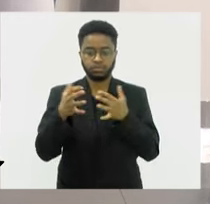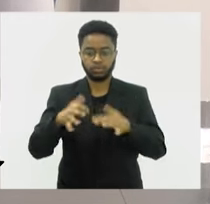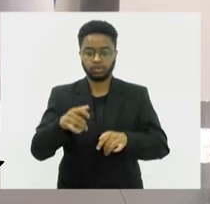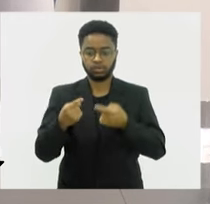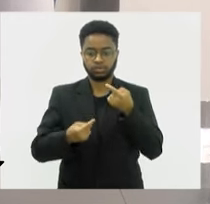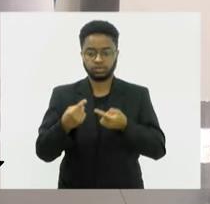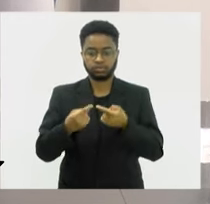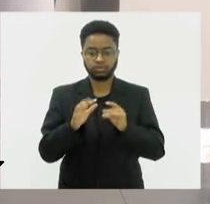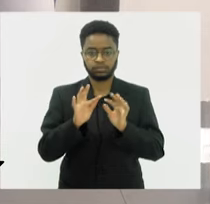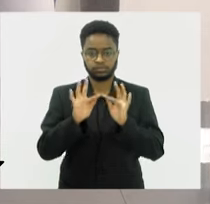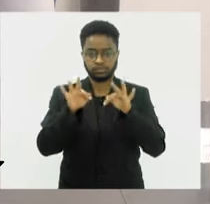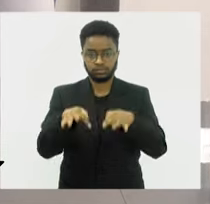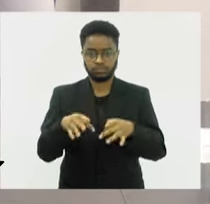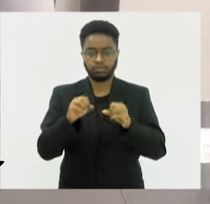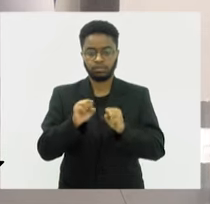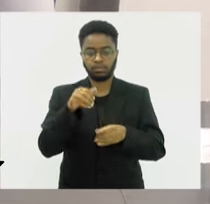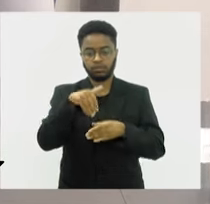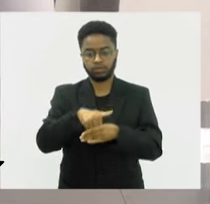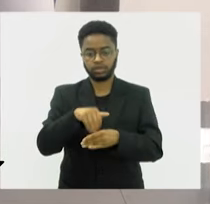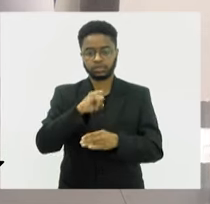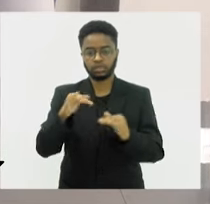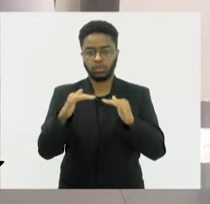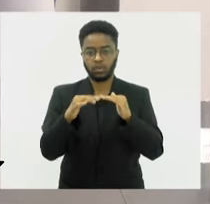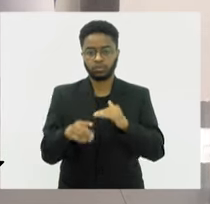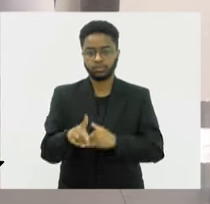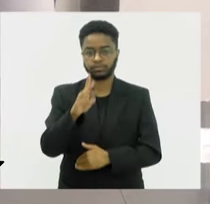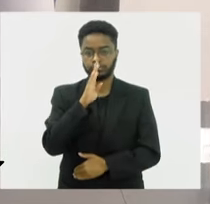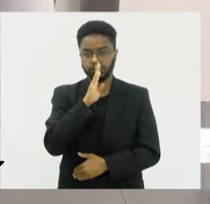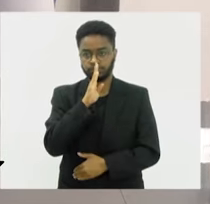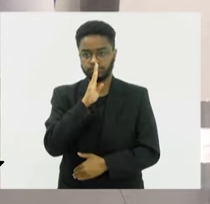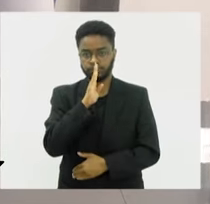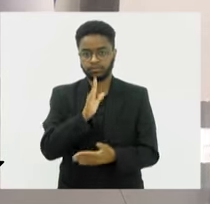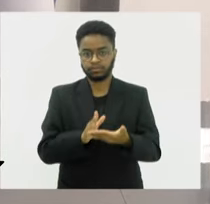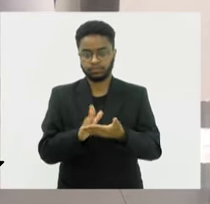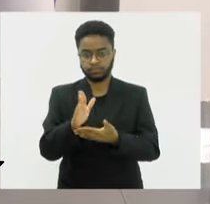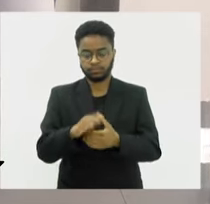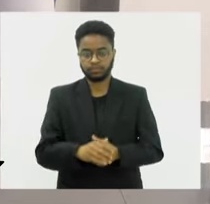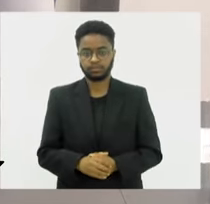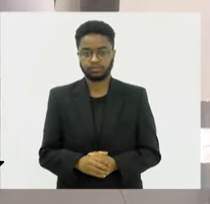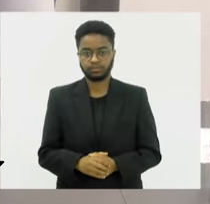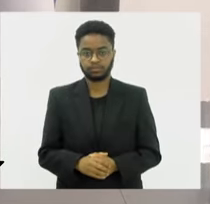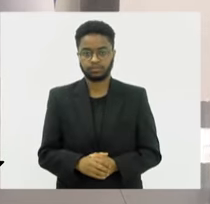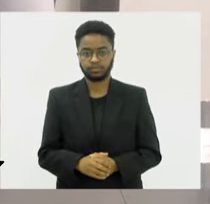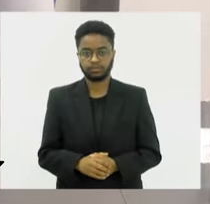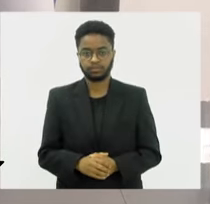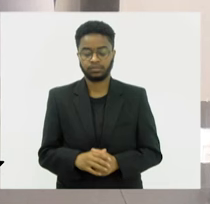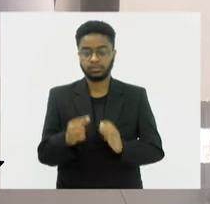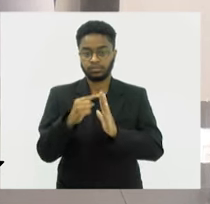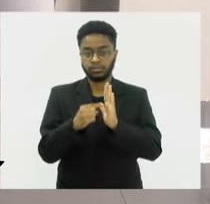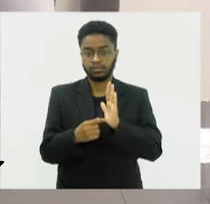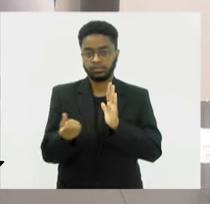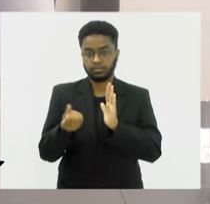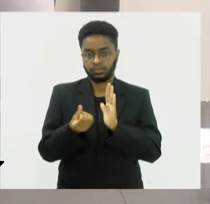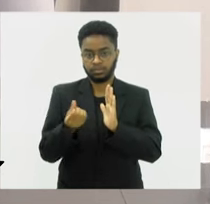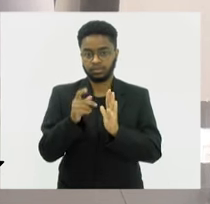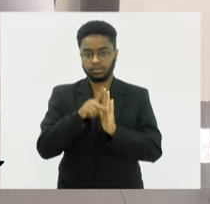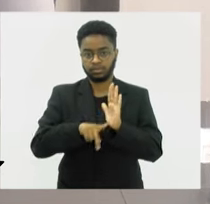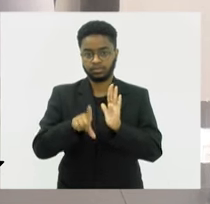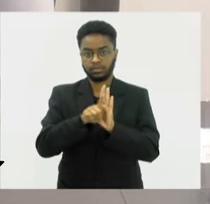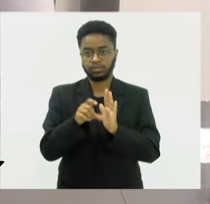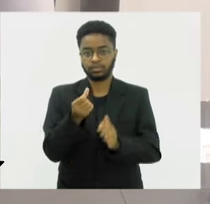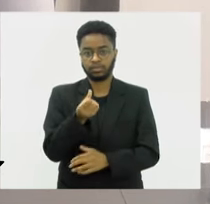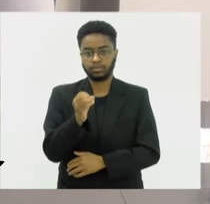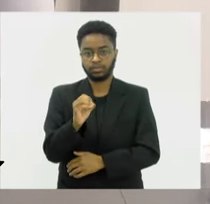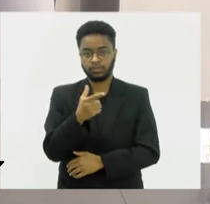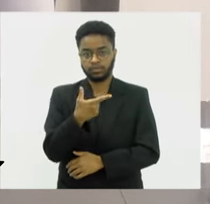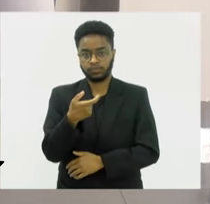discutir, encerrada a discussão, em votação, senhores que aprovam, permaneçam como estão, aprovado. Item 6 da pauta, projeto de lei